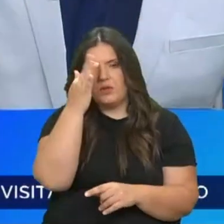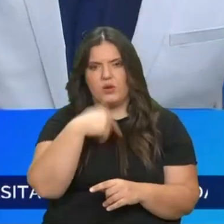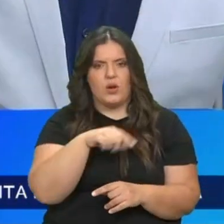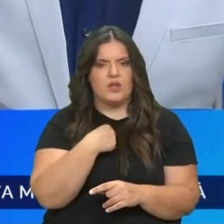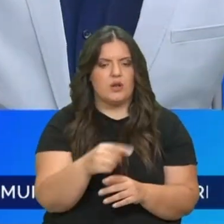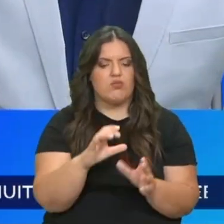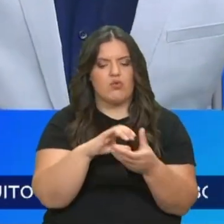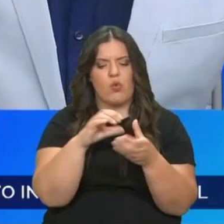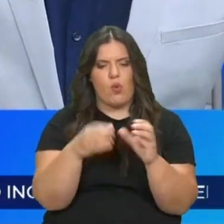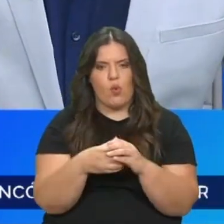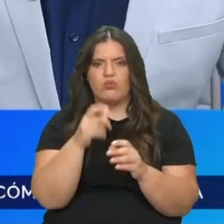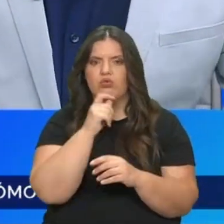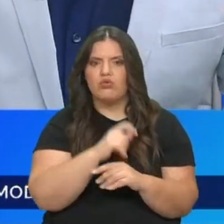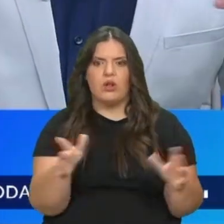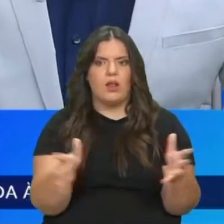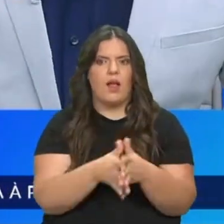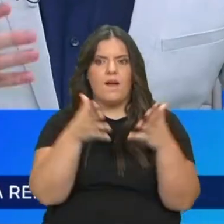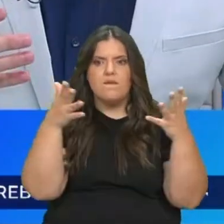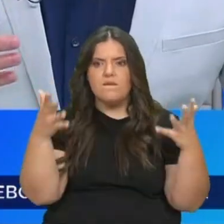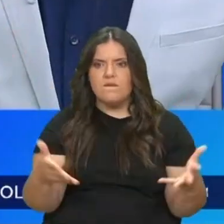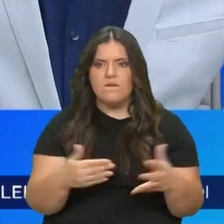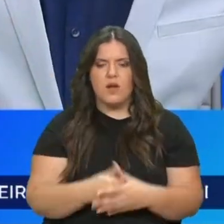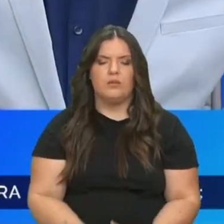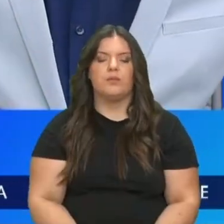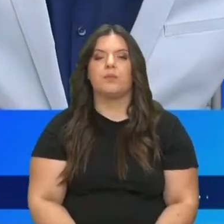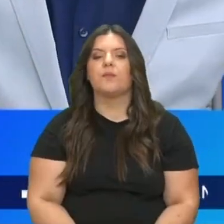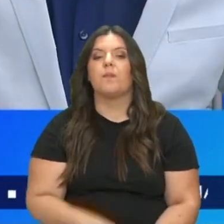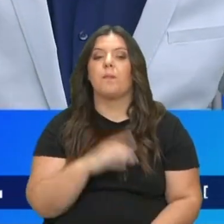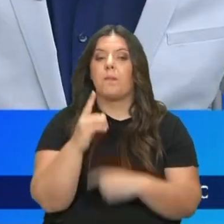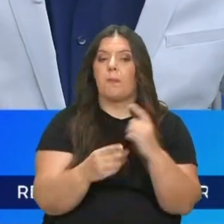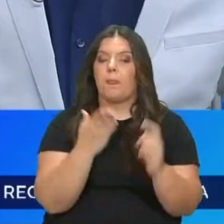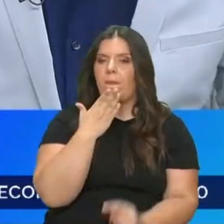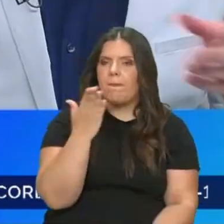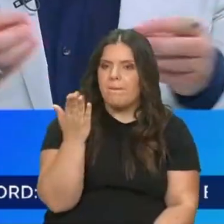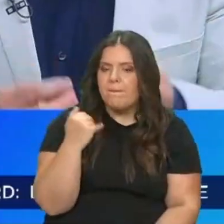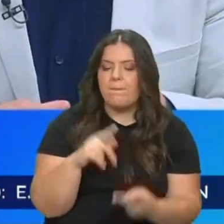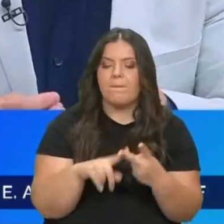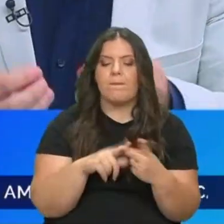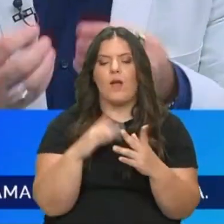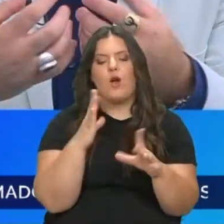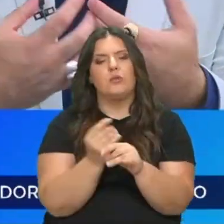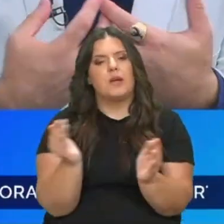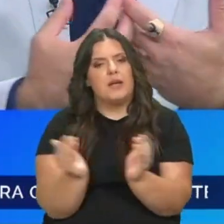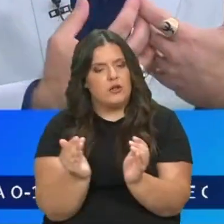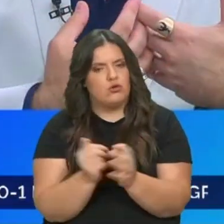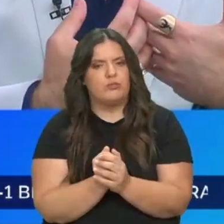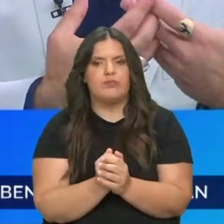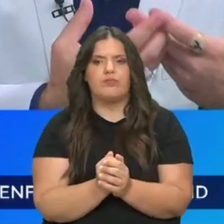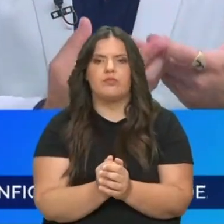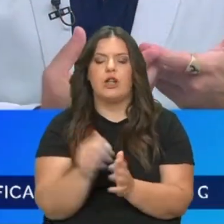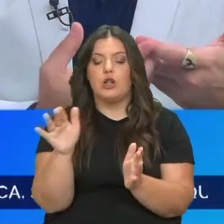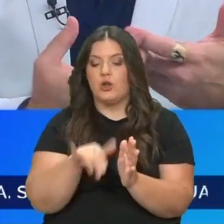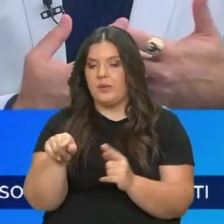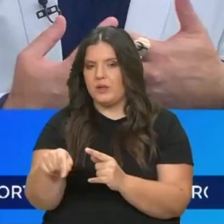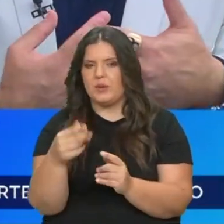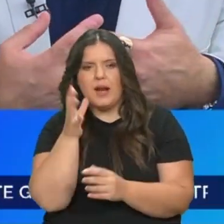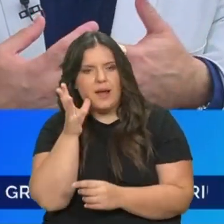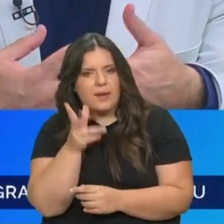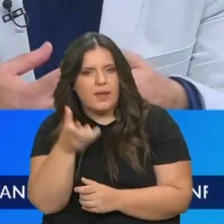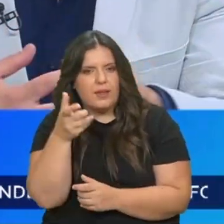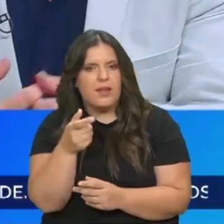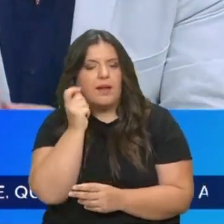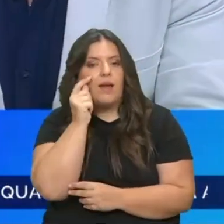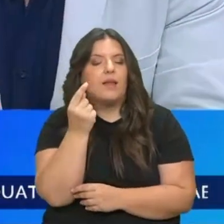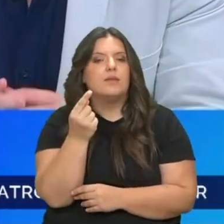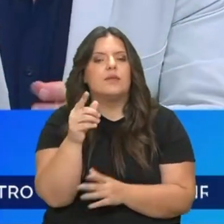gelo de tamanhos muito diferentes. Alguns gigantescos e outros mais pequenininhos. Numa zona muito quente, quem é